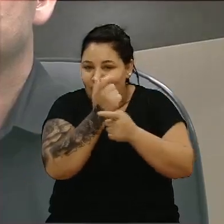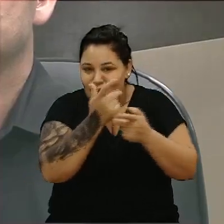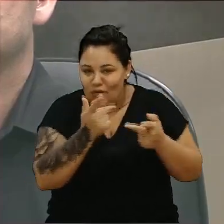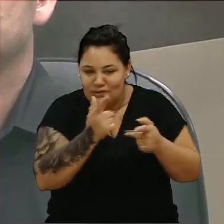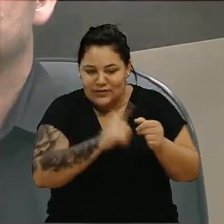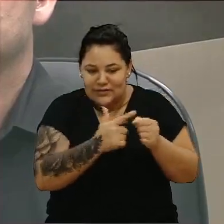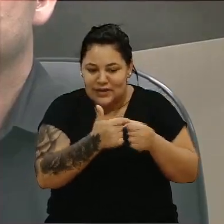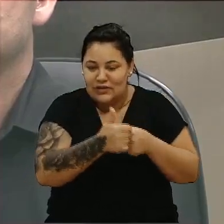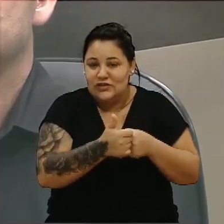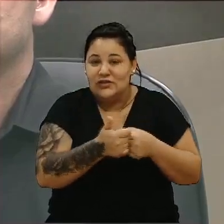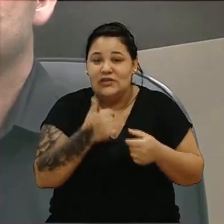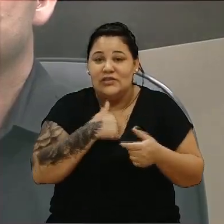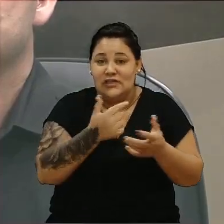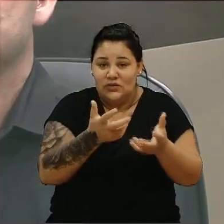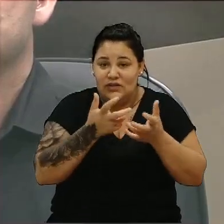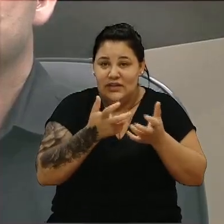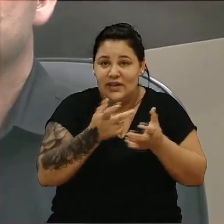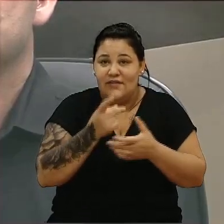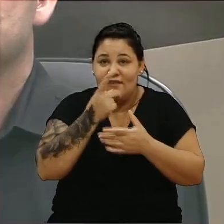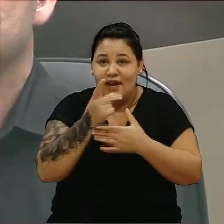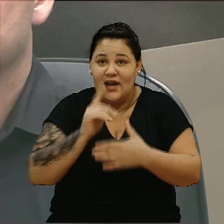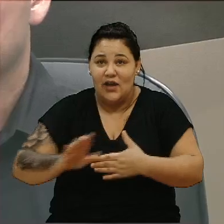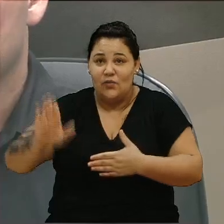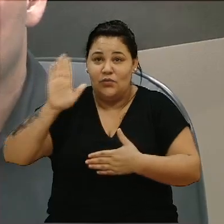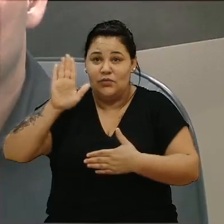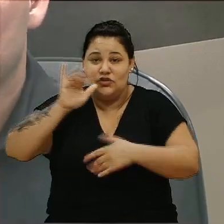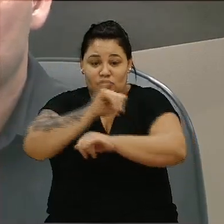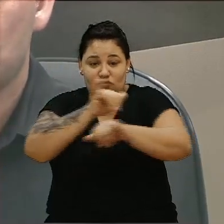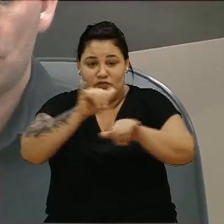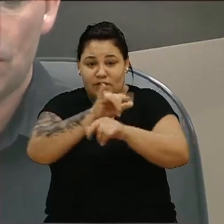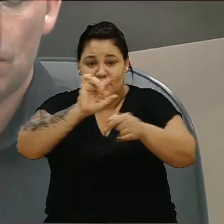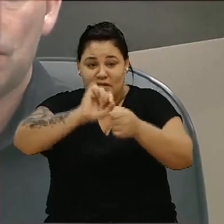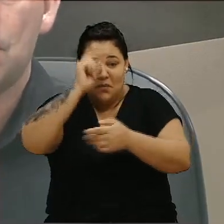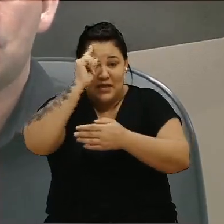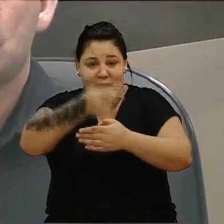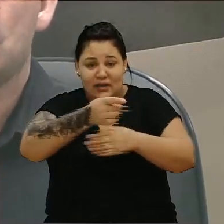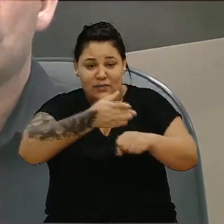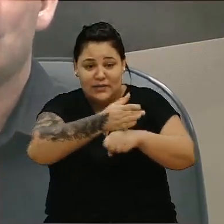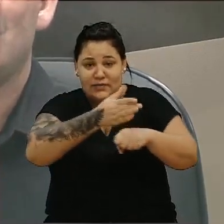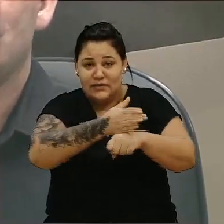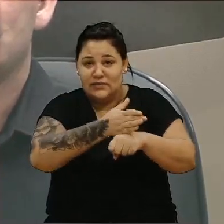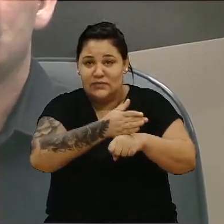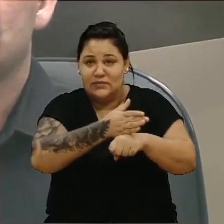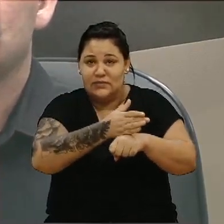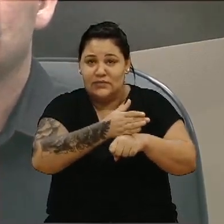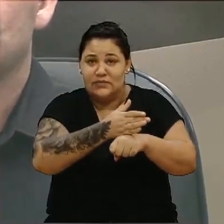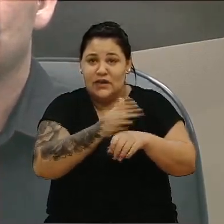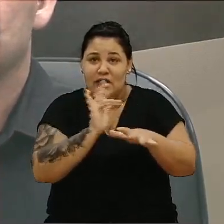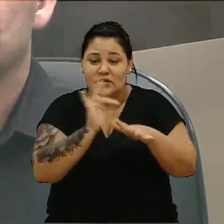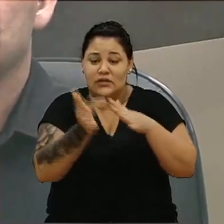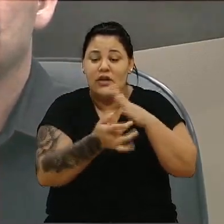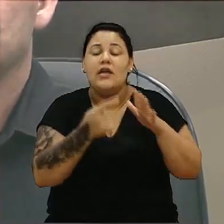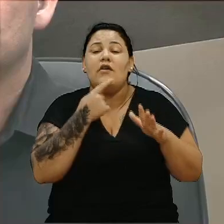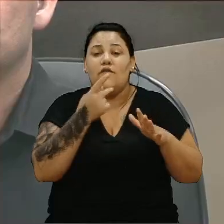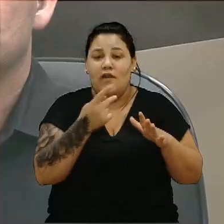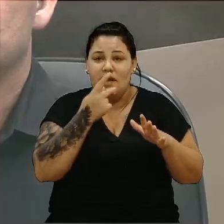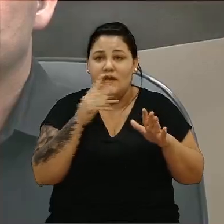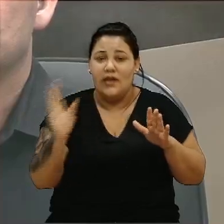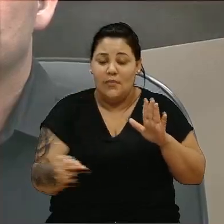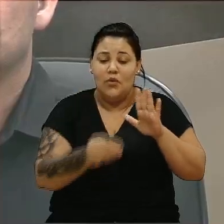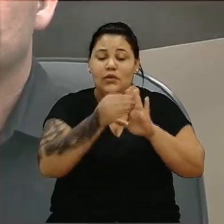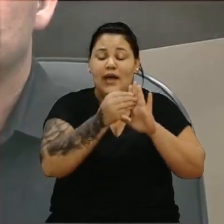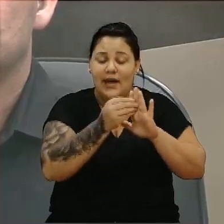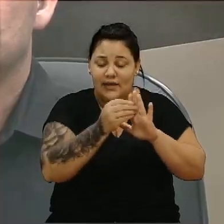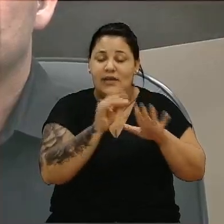eu queria dizer que até prometi em campanha fazer um mandato participativo através das redes sociais. Então eu falei que eu ia expor o mandato, ia colocar nas redes